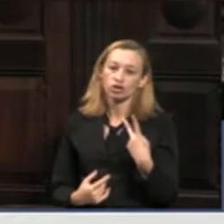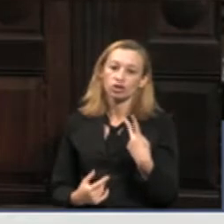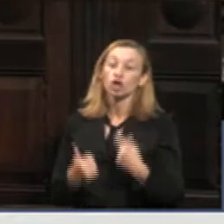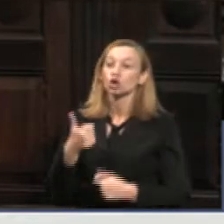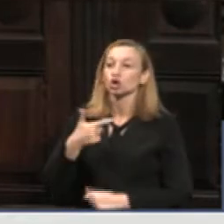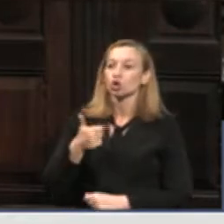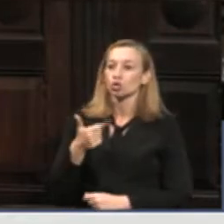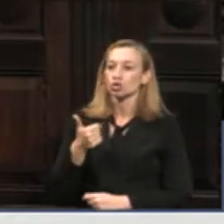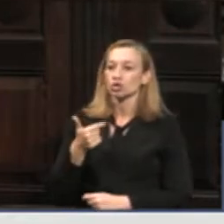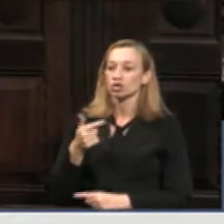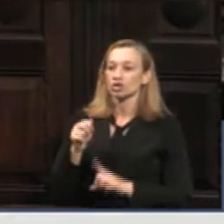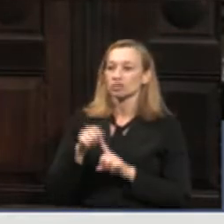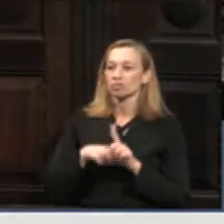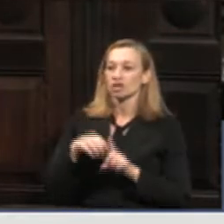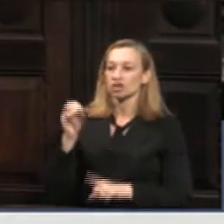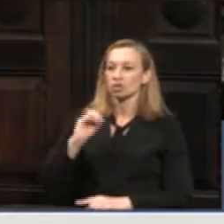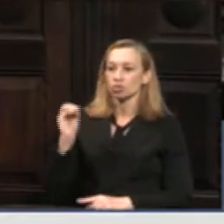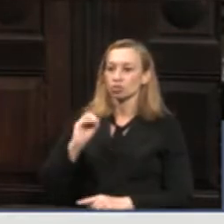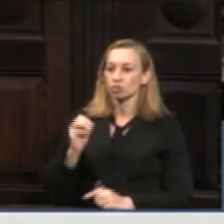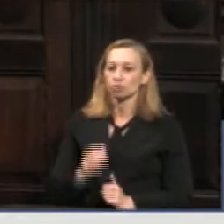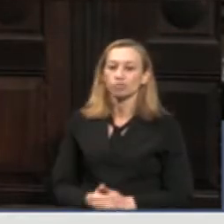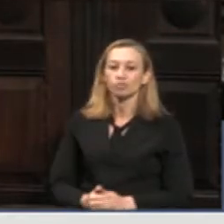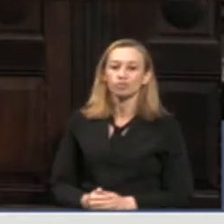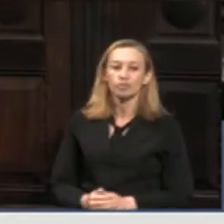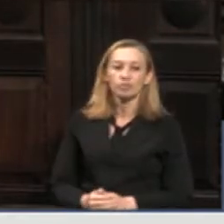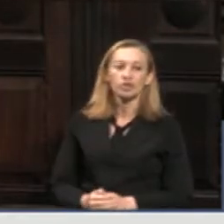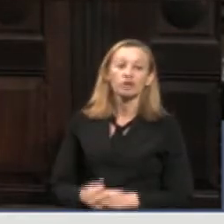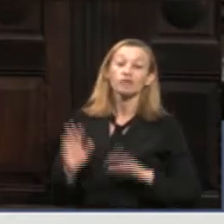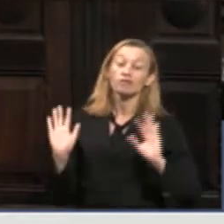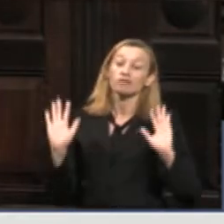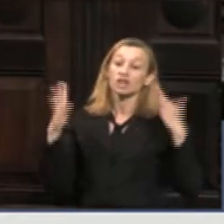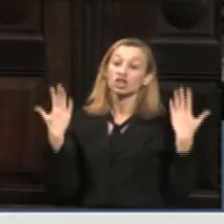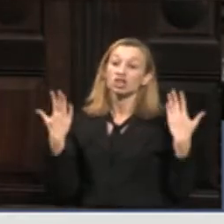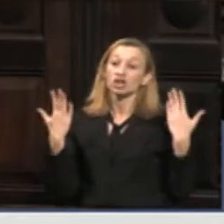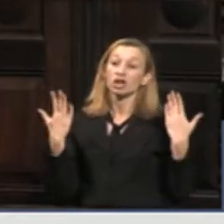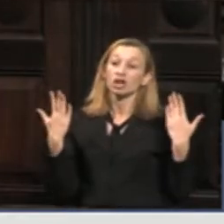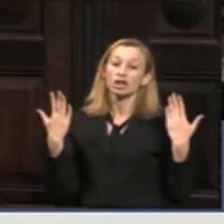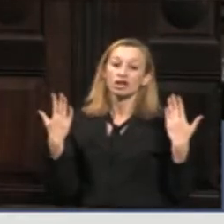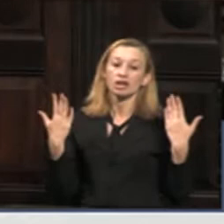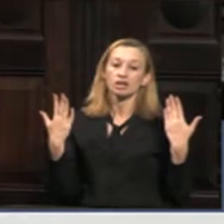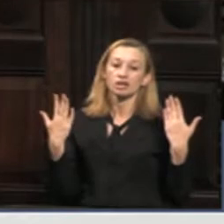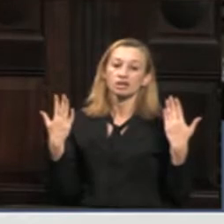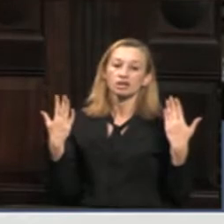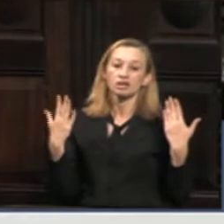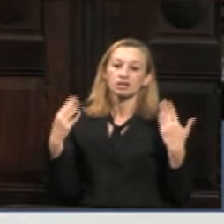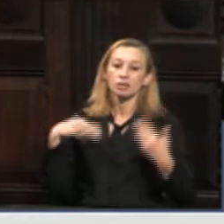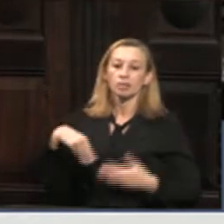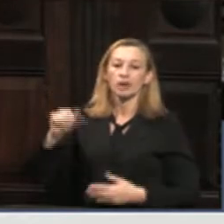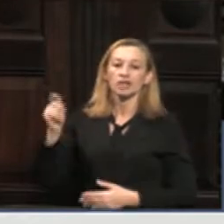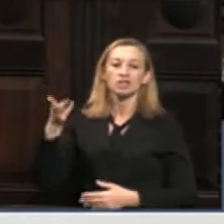12 de outubro, vamos festejar, deputado Márcio Pacheco,